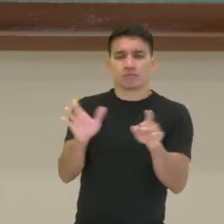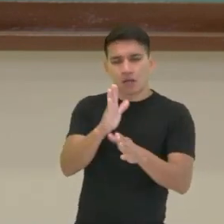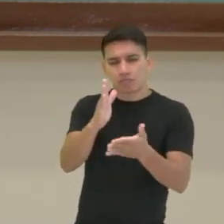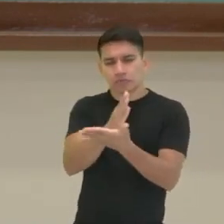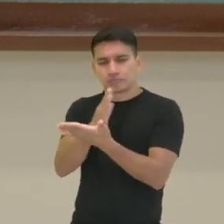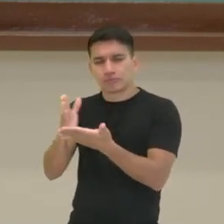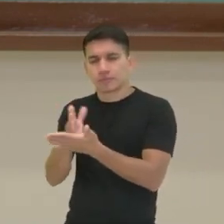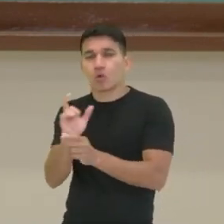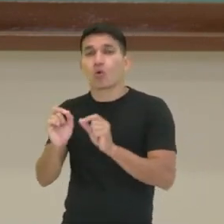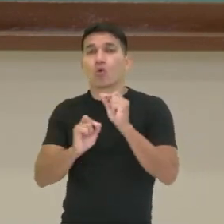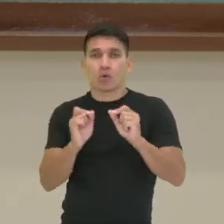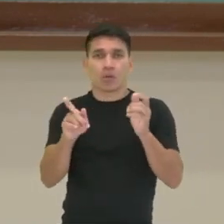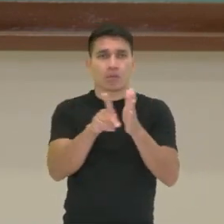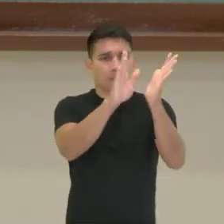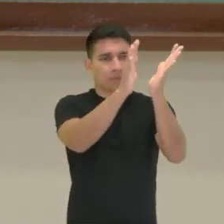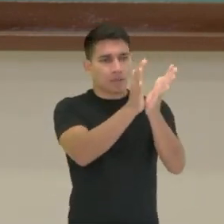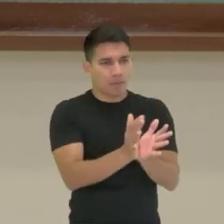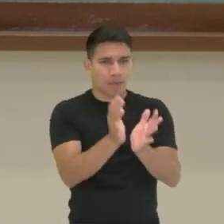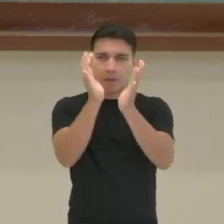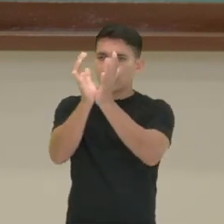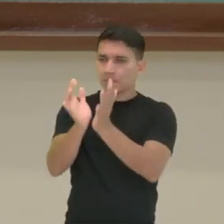então,